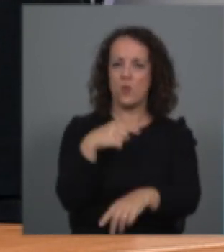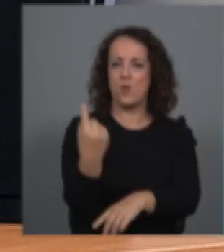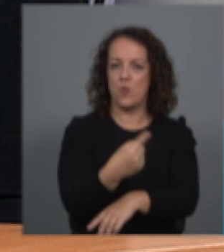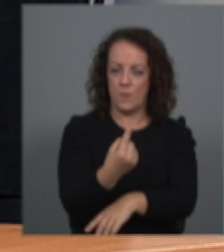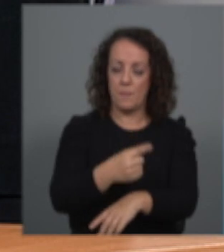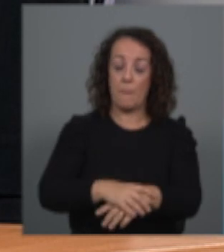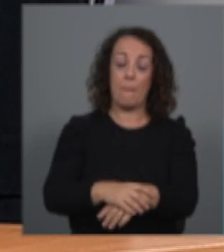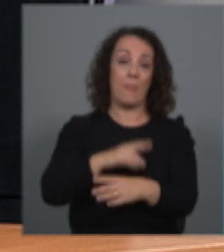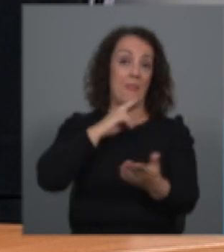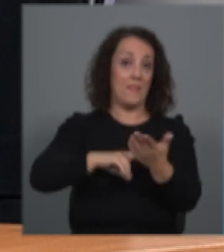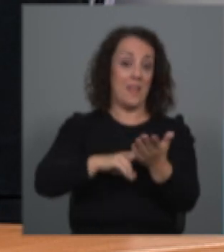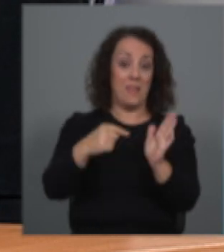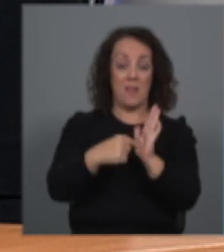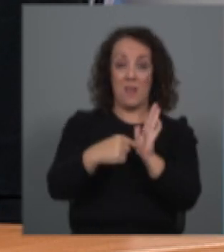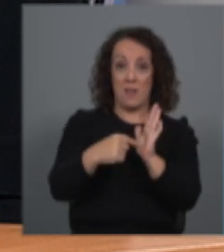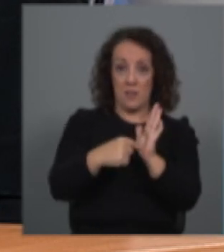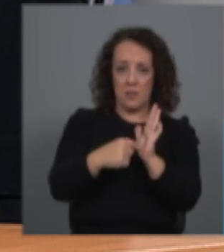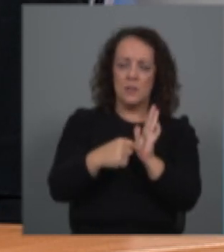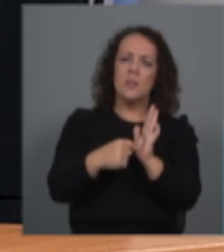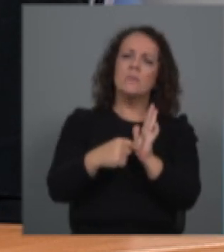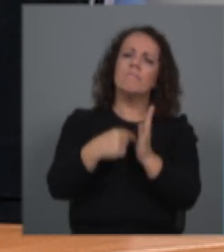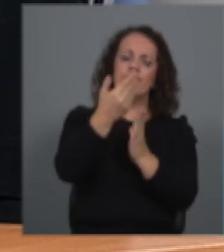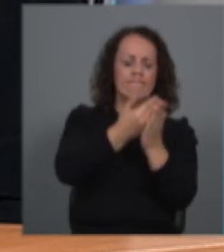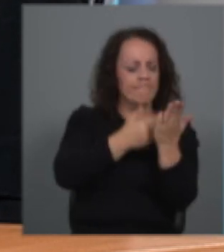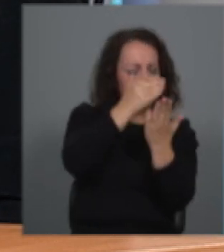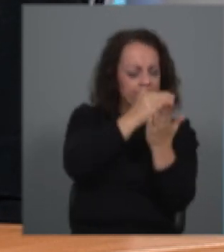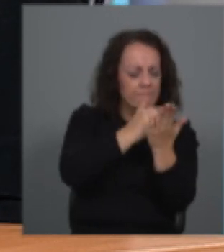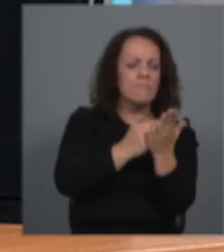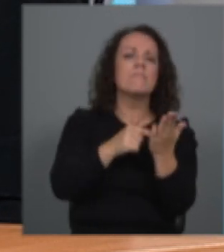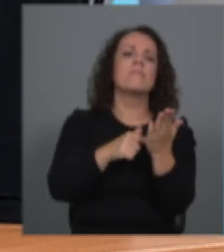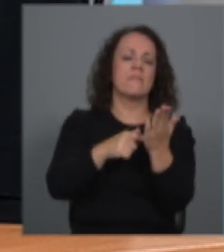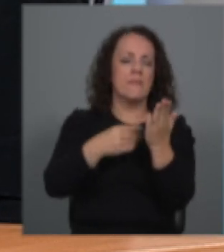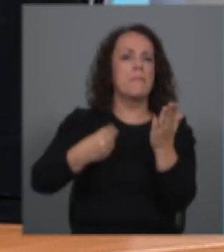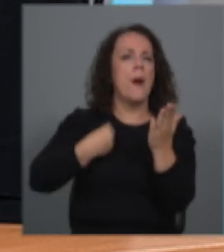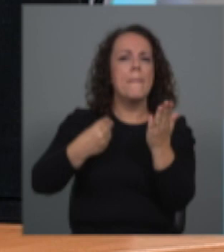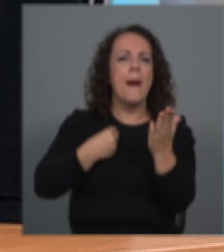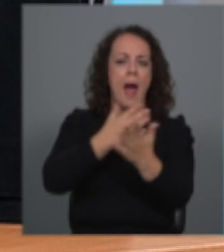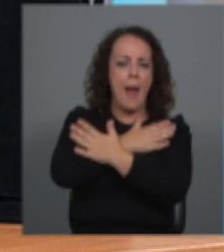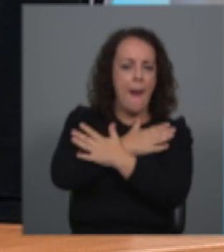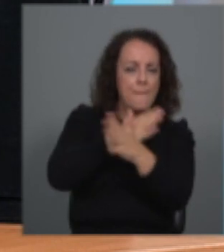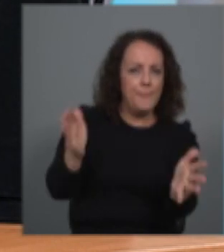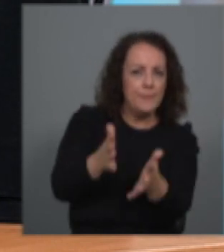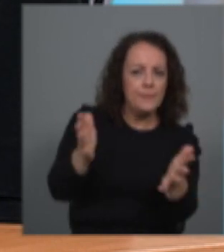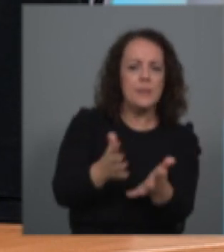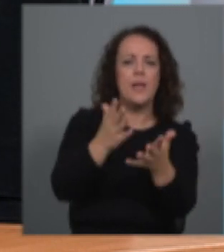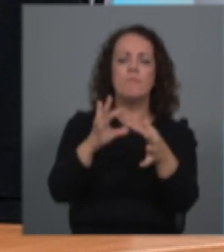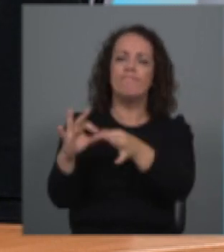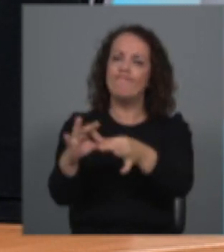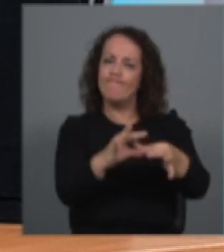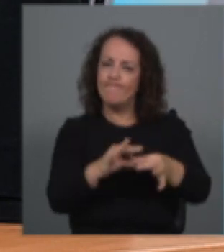verdade, esta encíclica tem esta atenção à amizade e à dimensão da